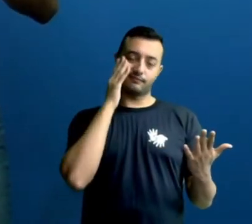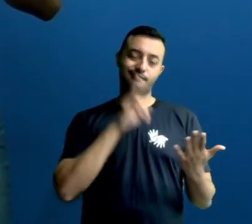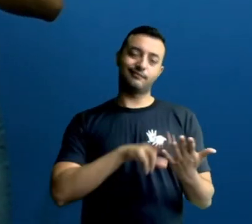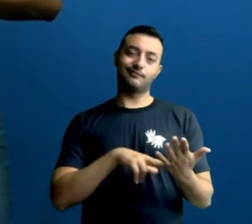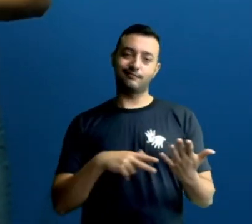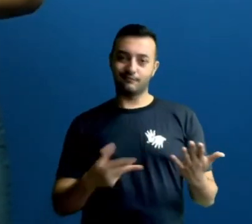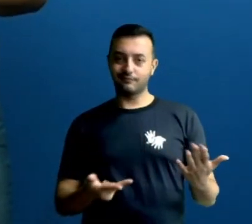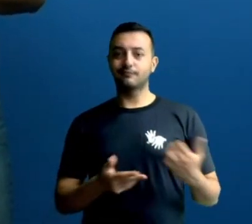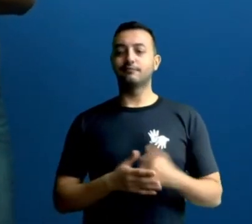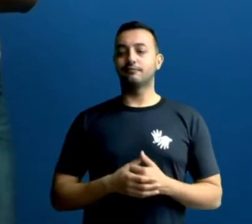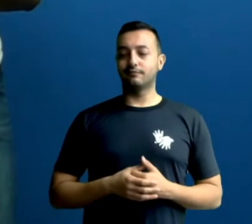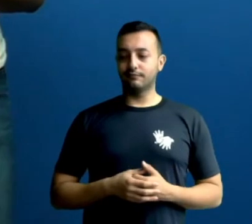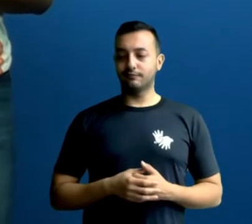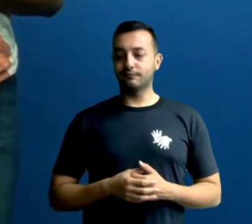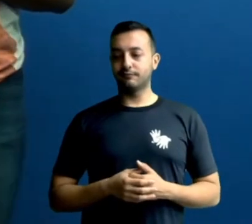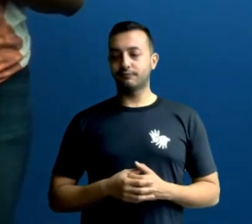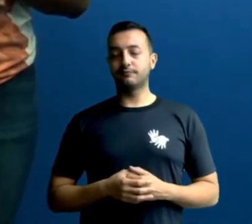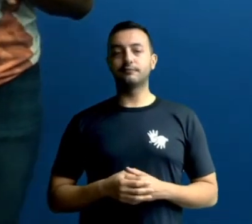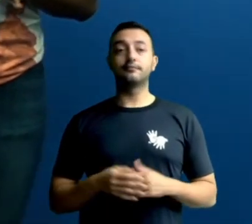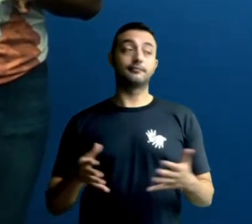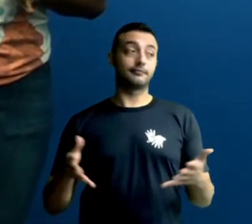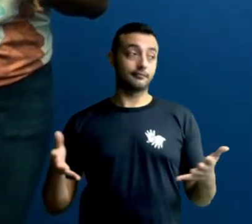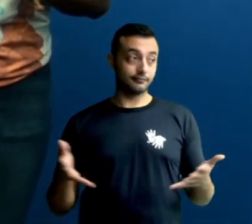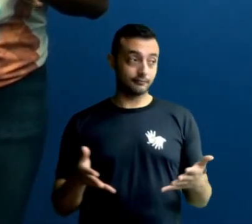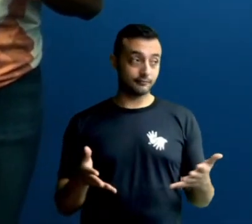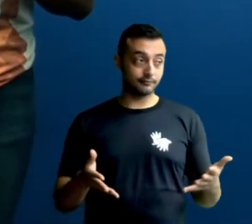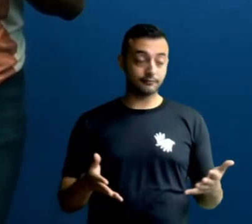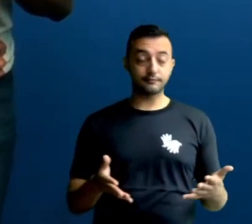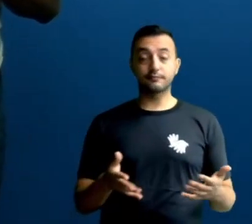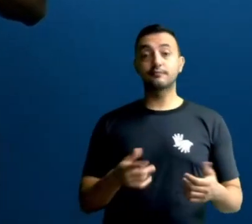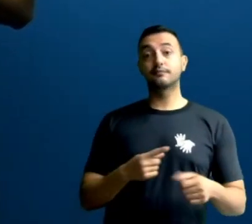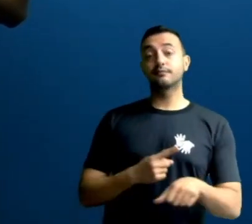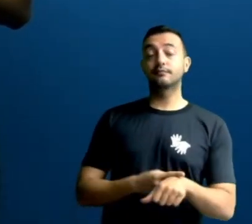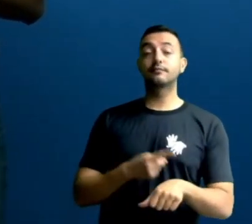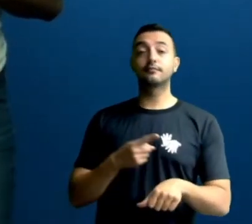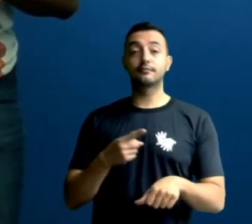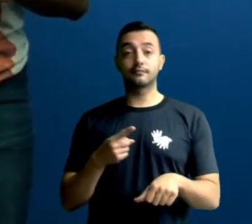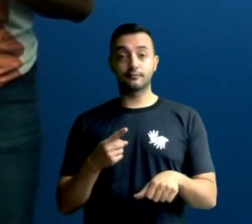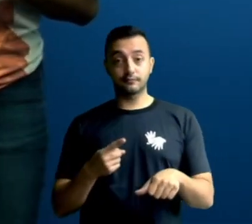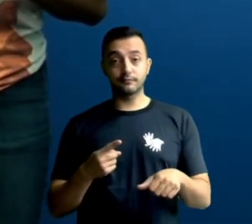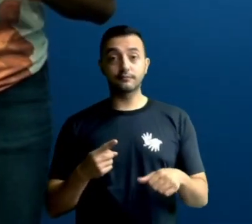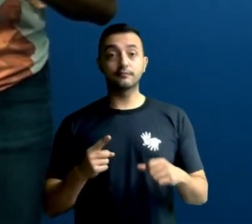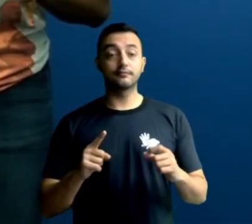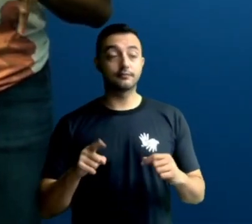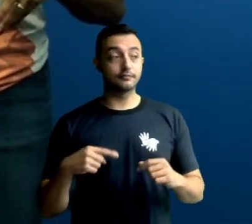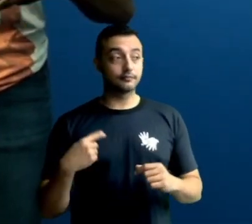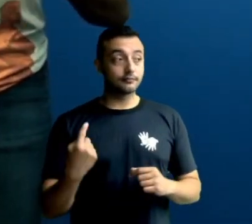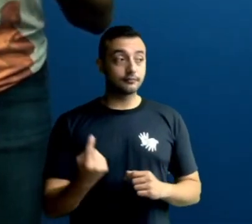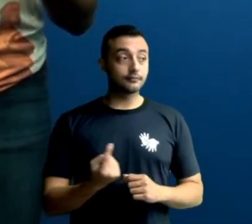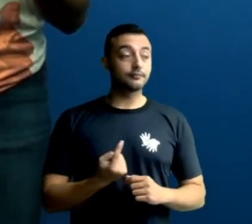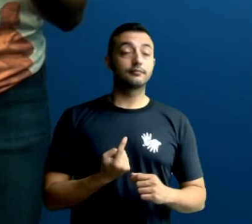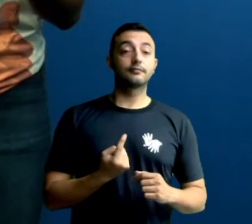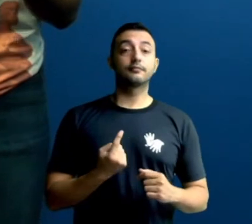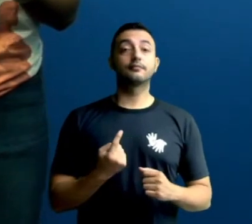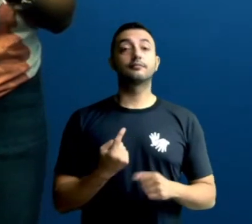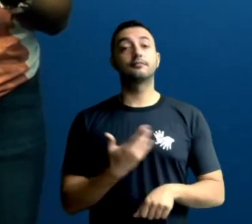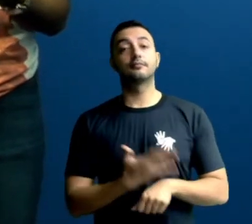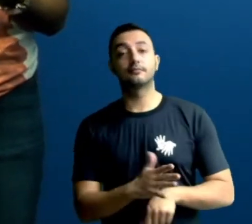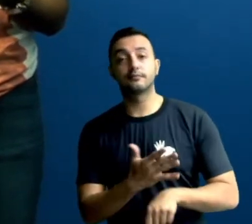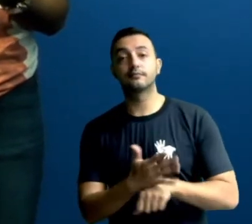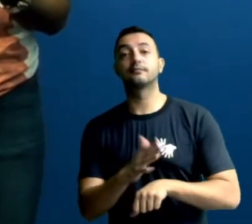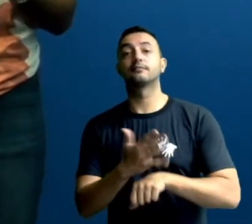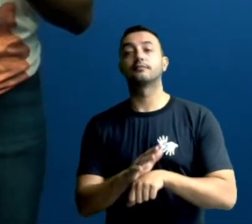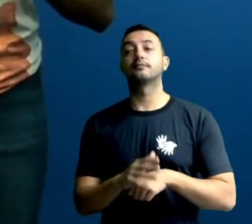tá? Bom, agora, chega aquela hora em que a gente começa a